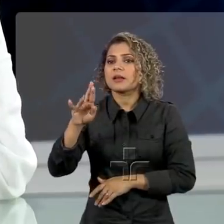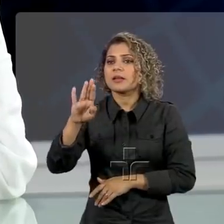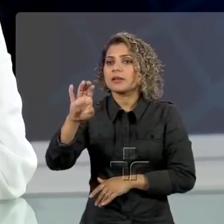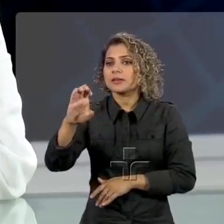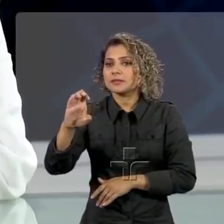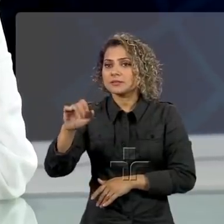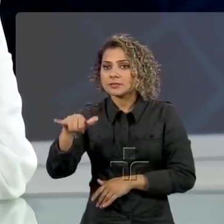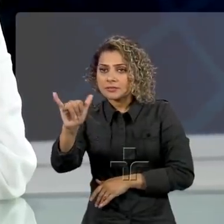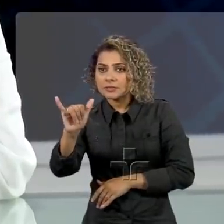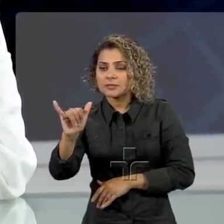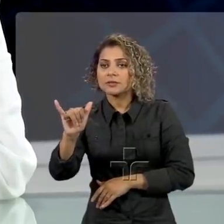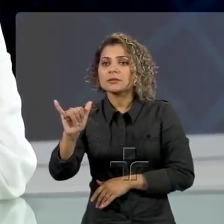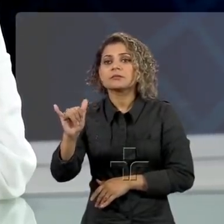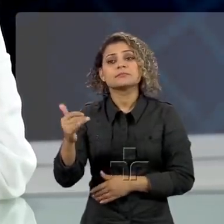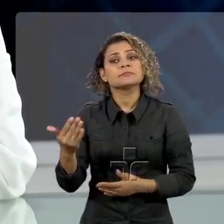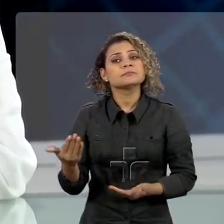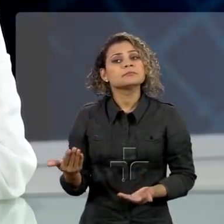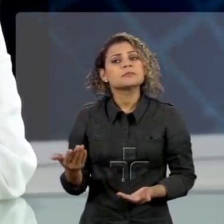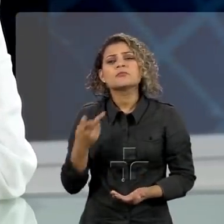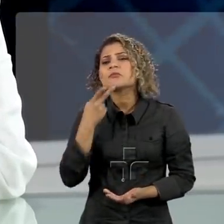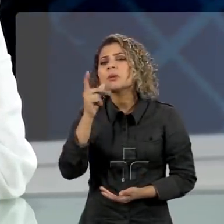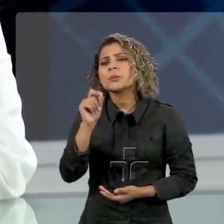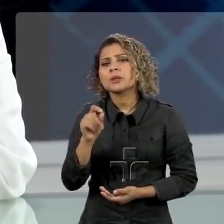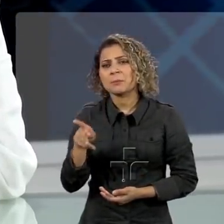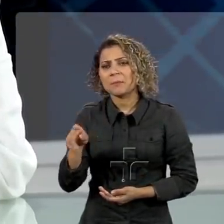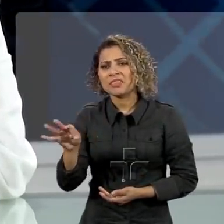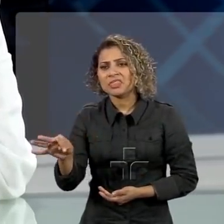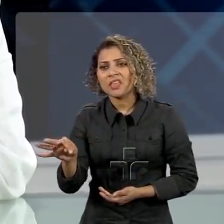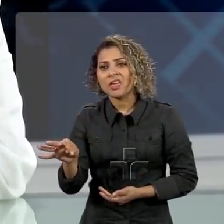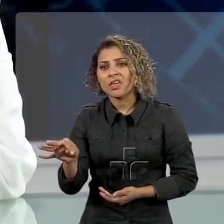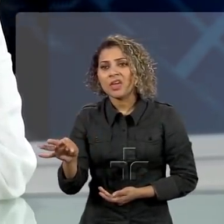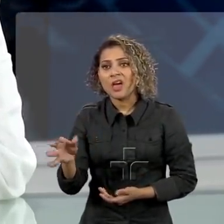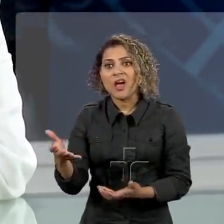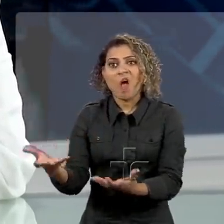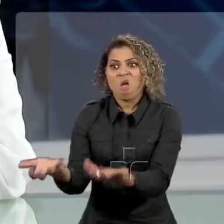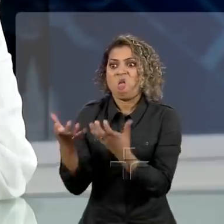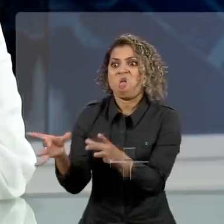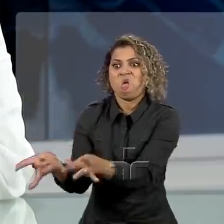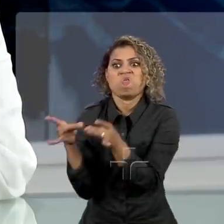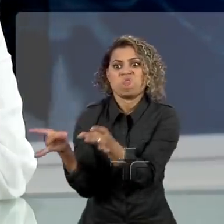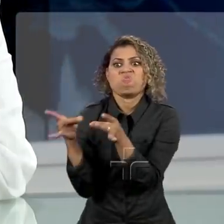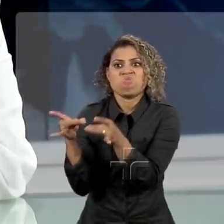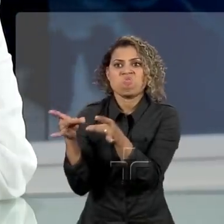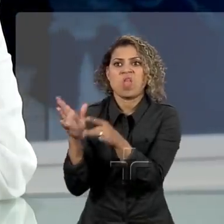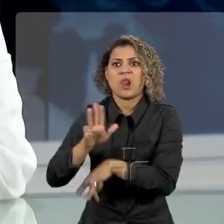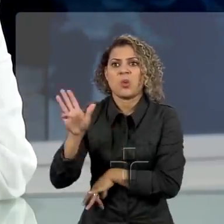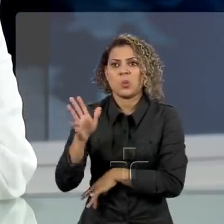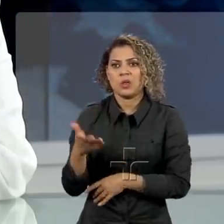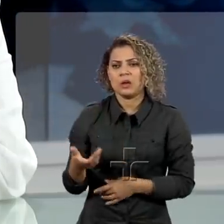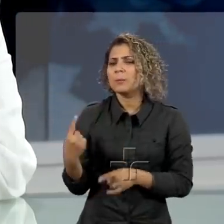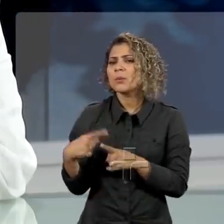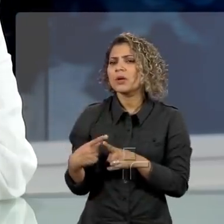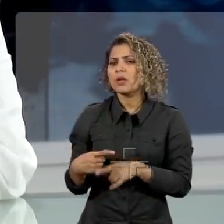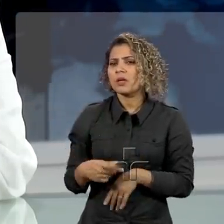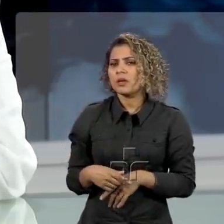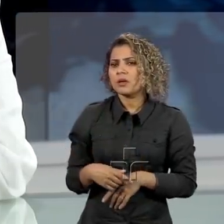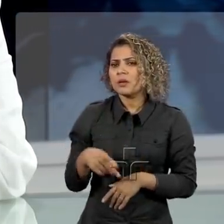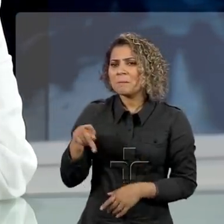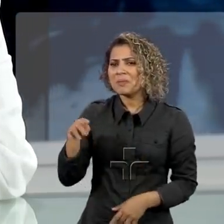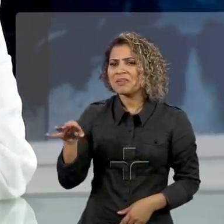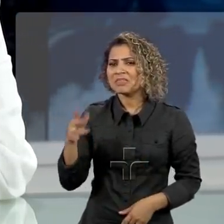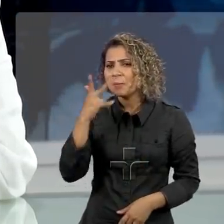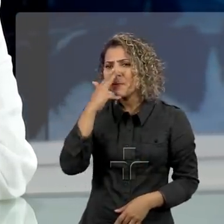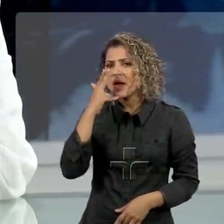assim, a obsessão do PT com o Lula faz a gente pensar em duas coisas. Primeiro, pensar na obsessão que o PT tem de